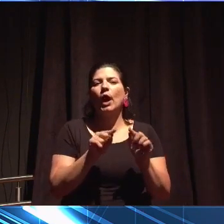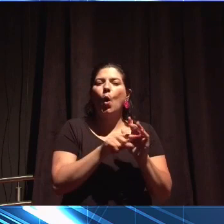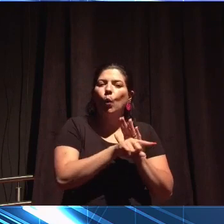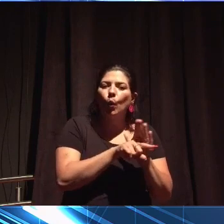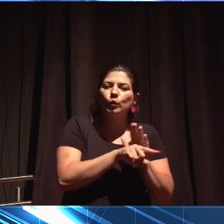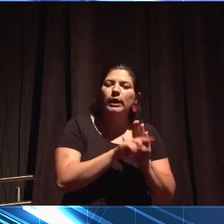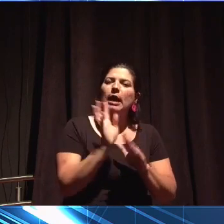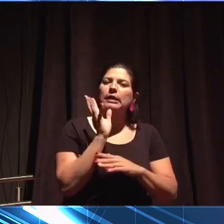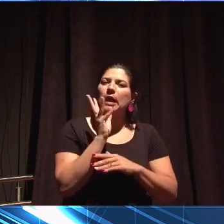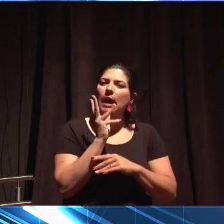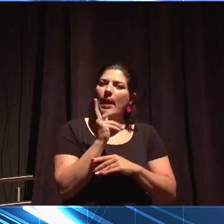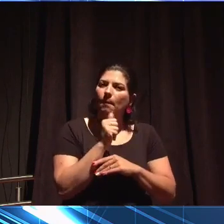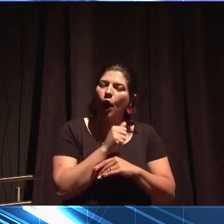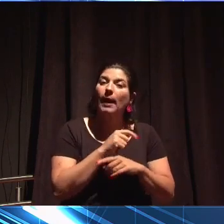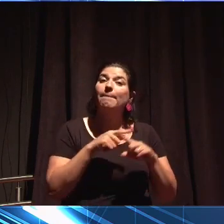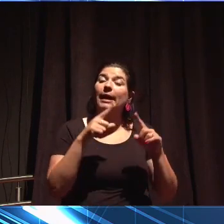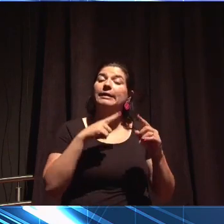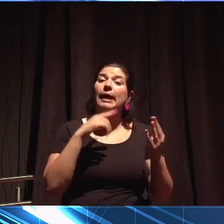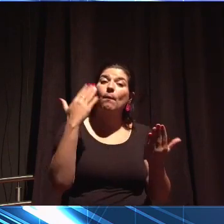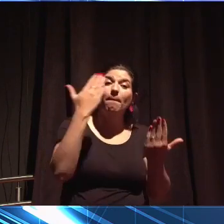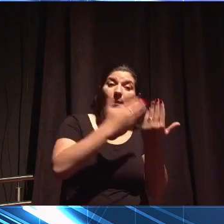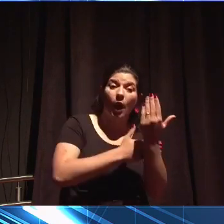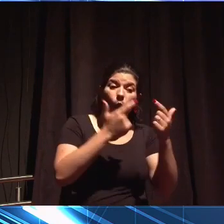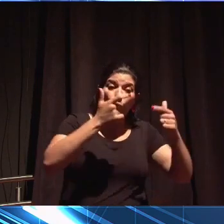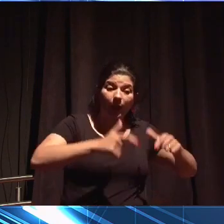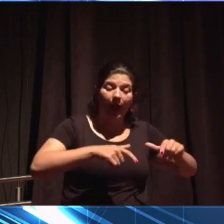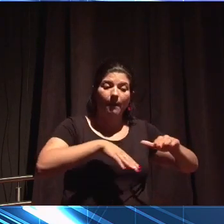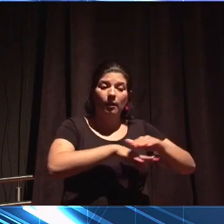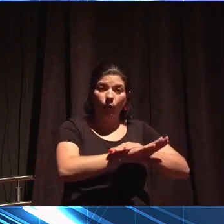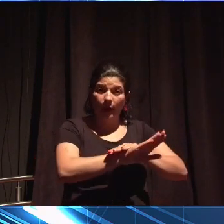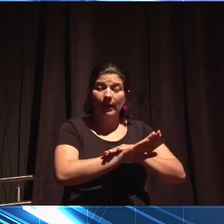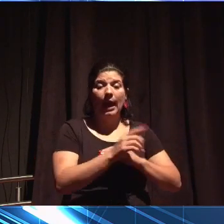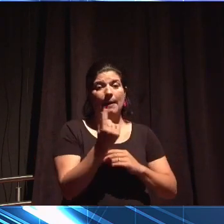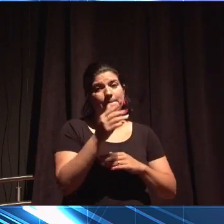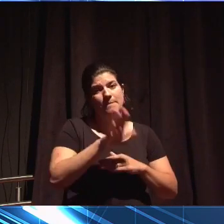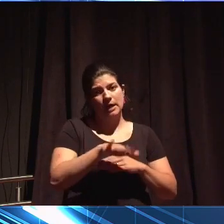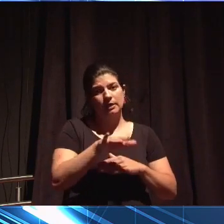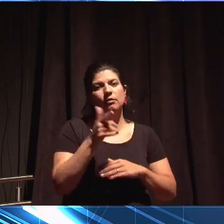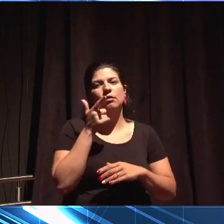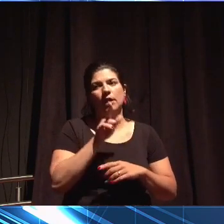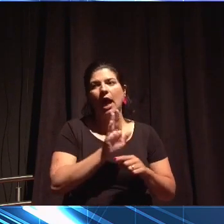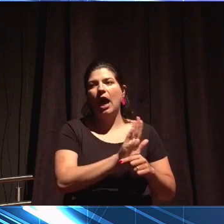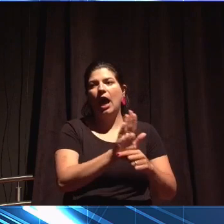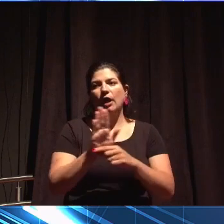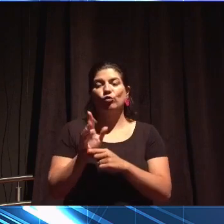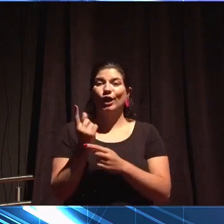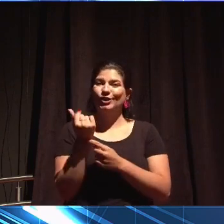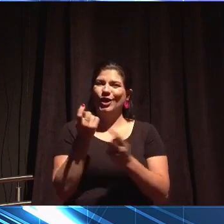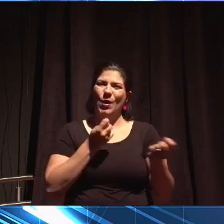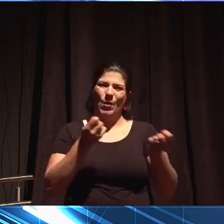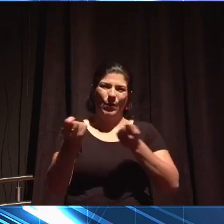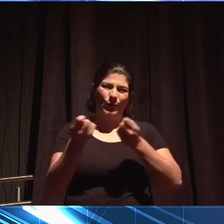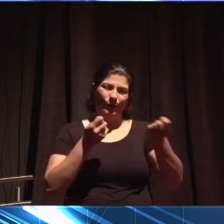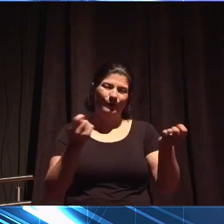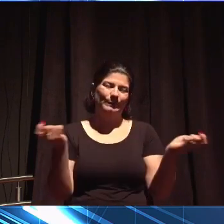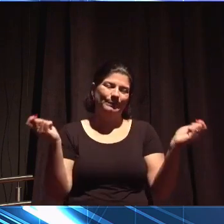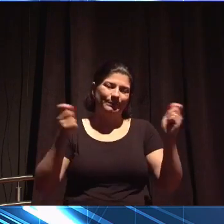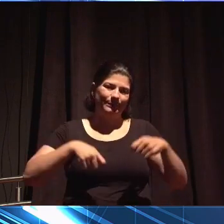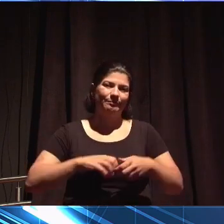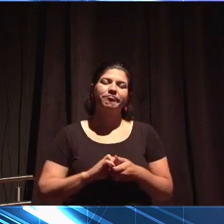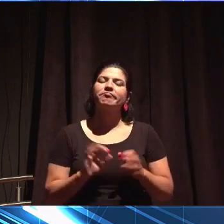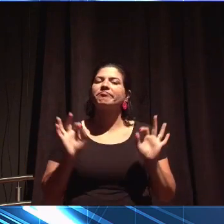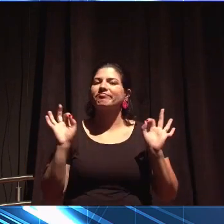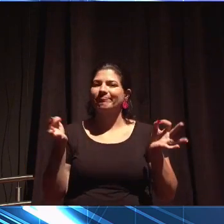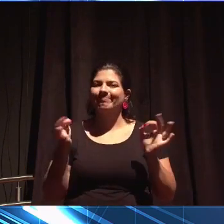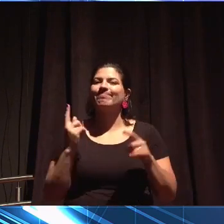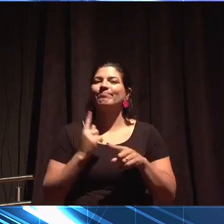pouquinho a mais, mas fica numa classe de armazenamento um pouco mais barata. E isso, pelo volume, ajuda também demais a economizar. Exato, porque